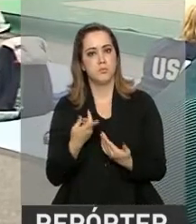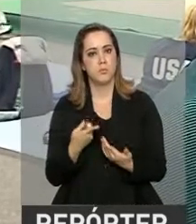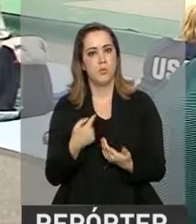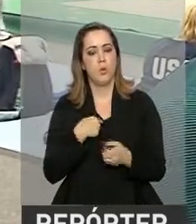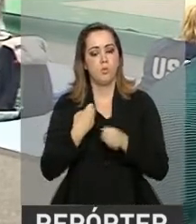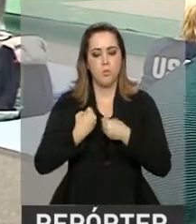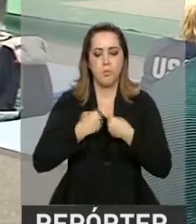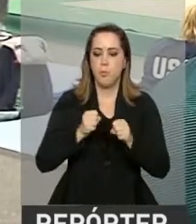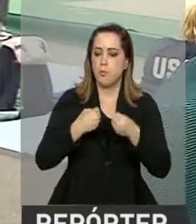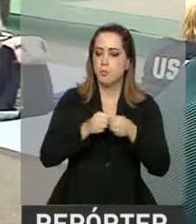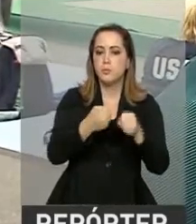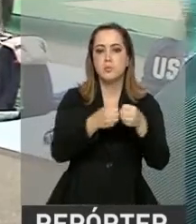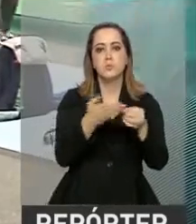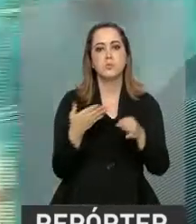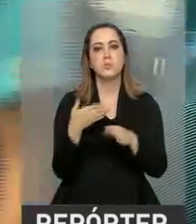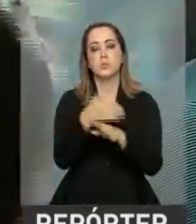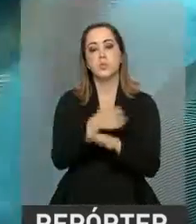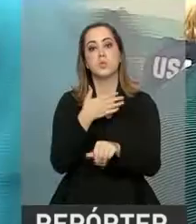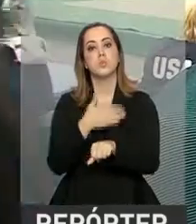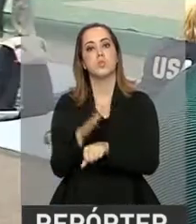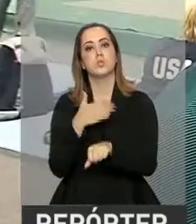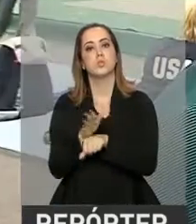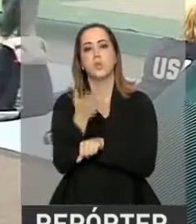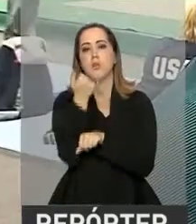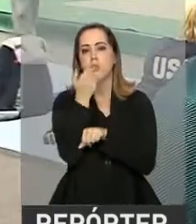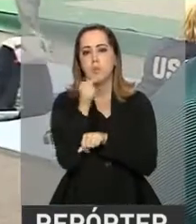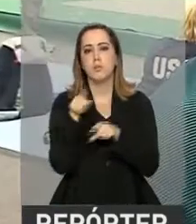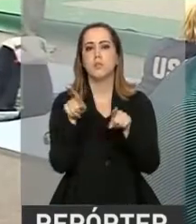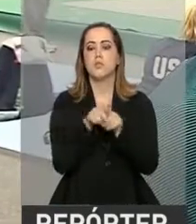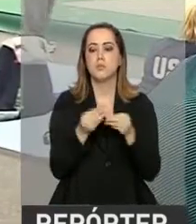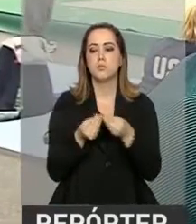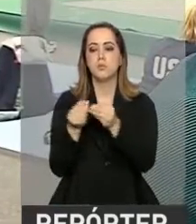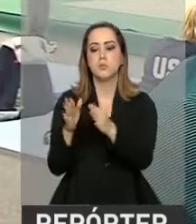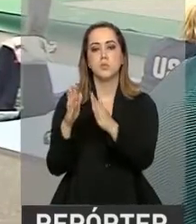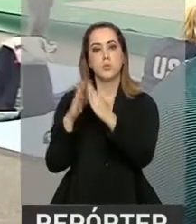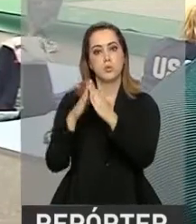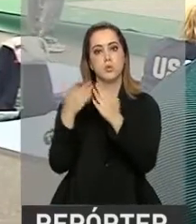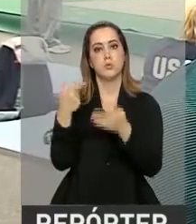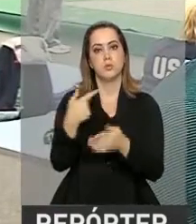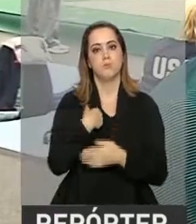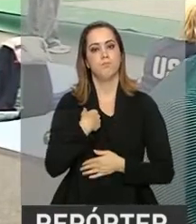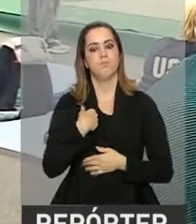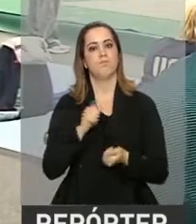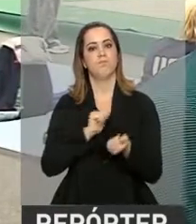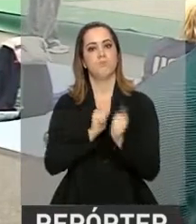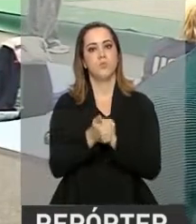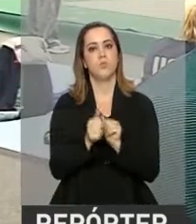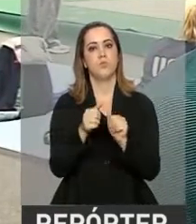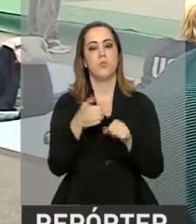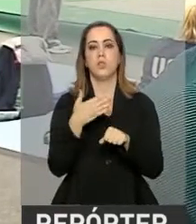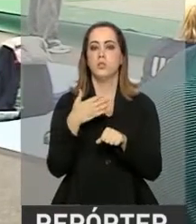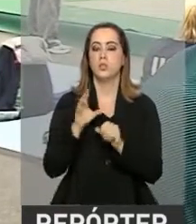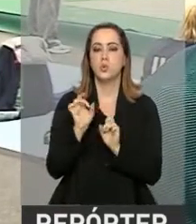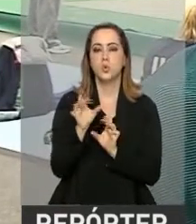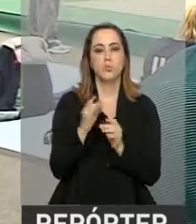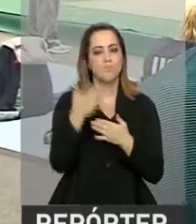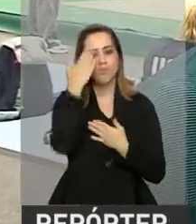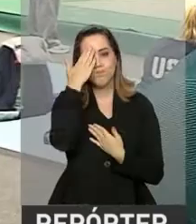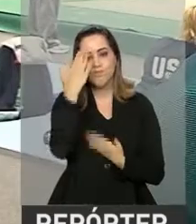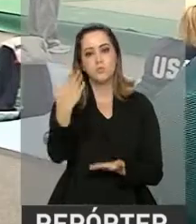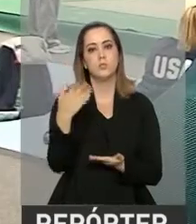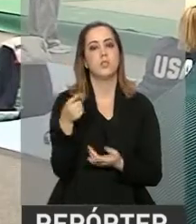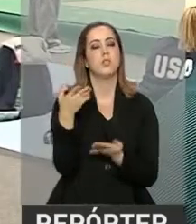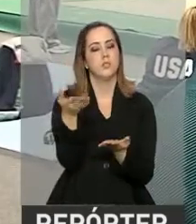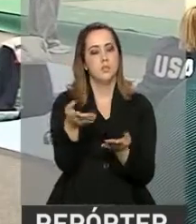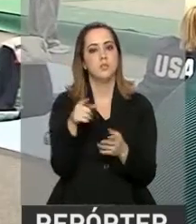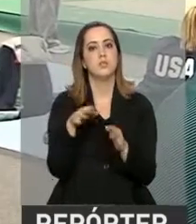meu transporte para ir para o treino, minha alimentação, ajudar em casa, então... Eu sou um atleta e só tenho a agradecer essa bolsa,